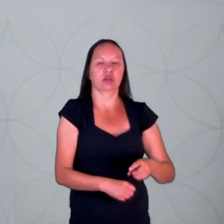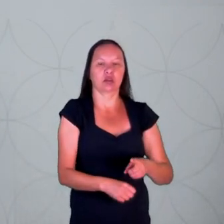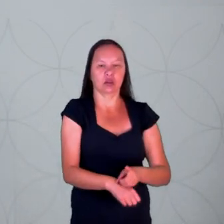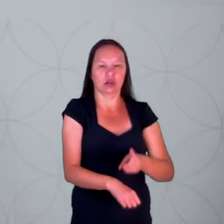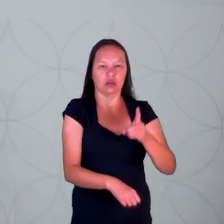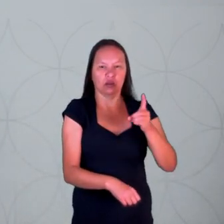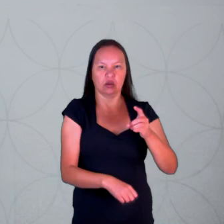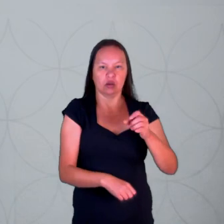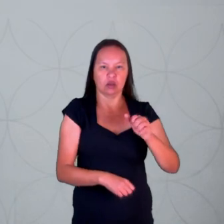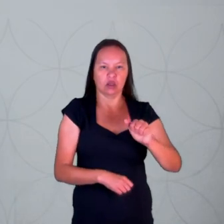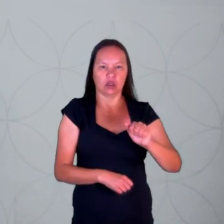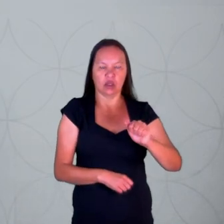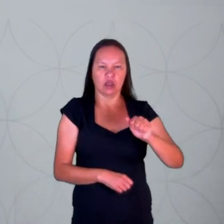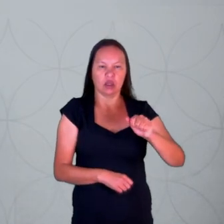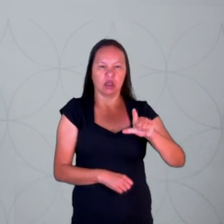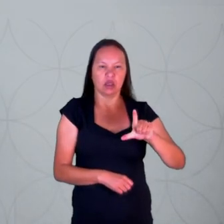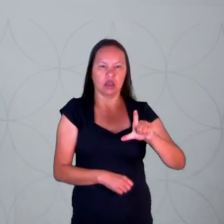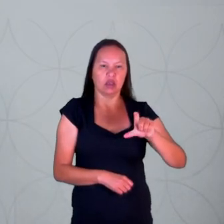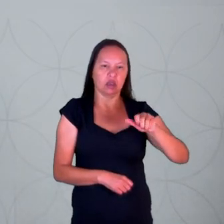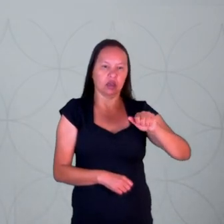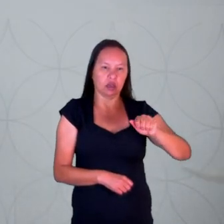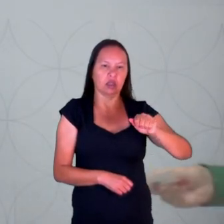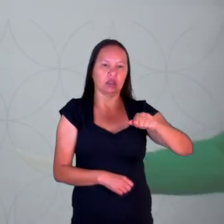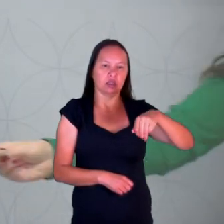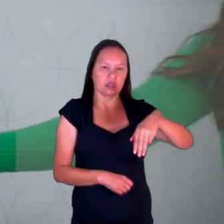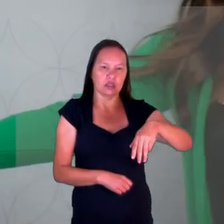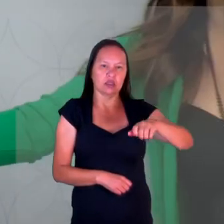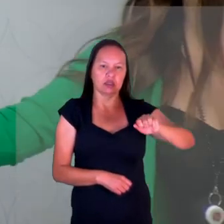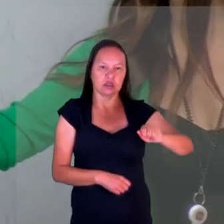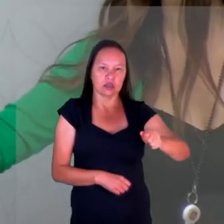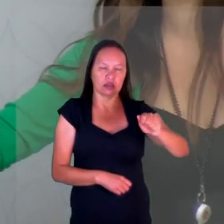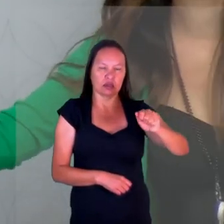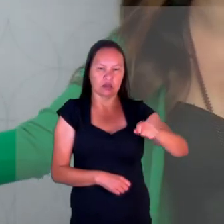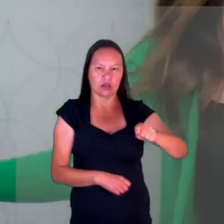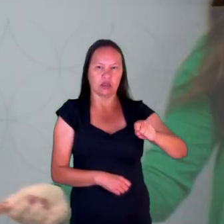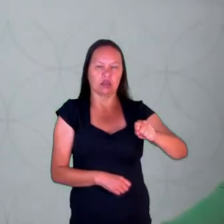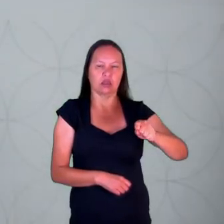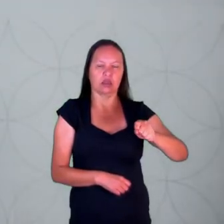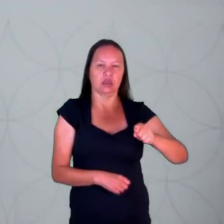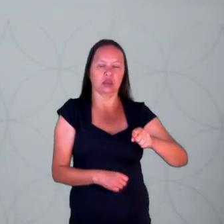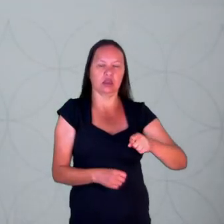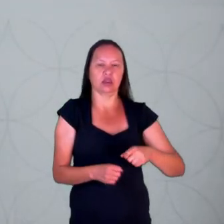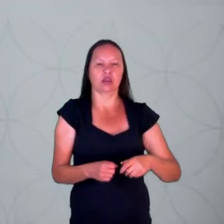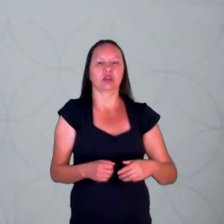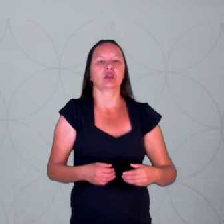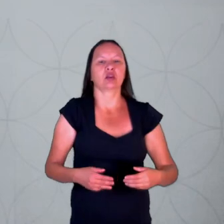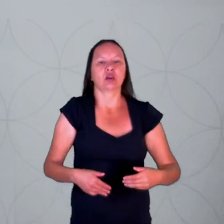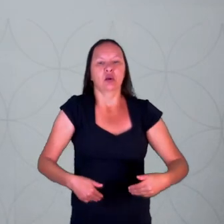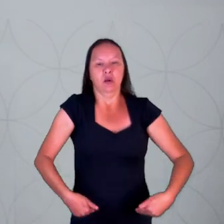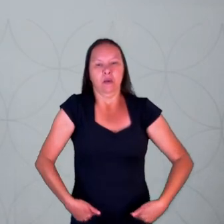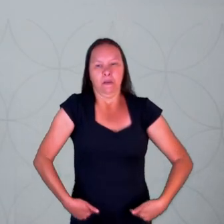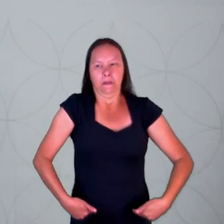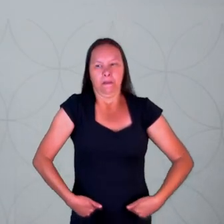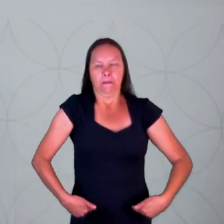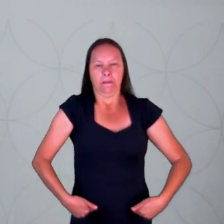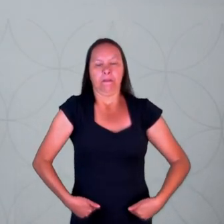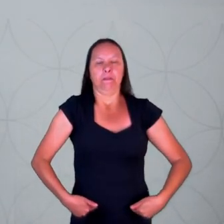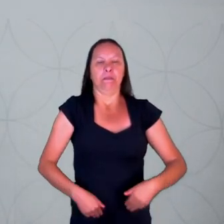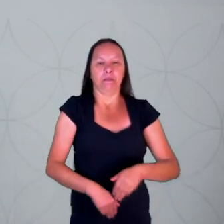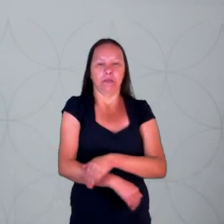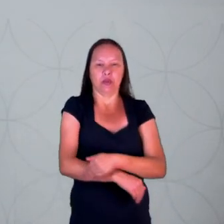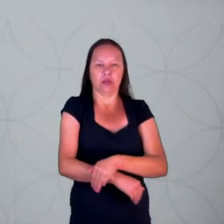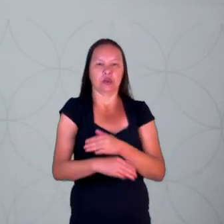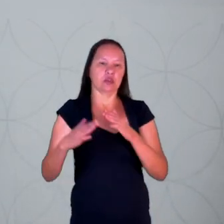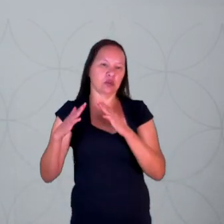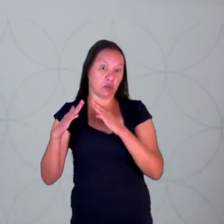burlin e o chefe de gabinete da secretaria extraordinária de combate à pobreza e a fome do Ministério do Desenvolvimento